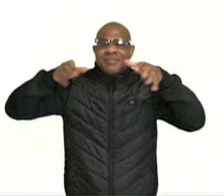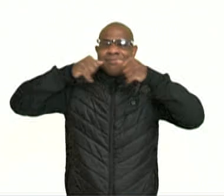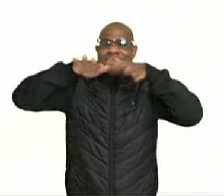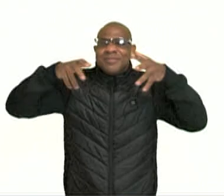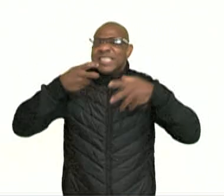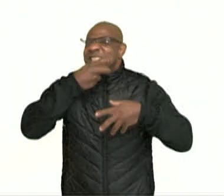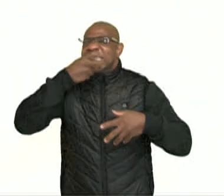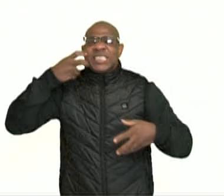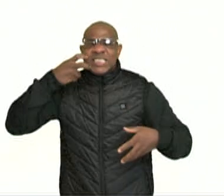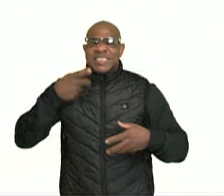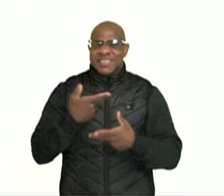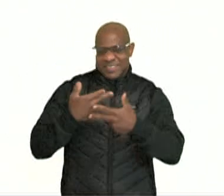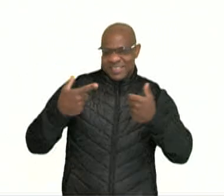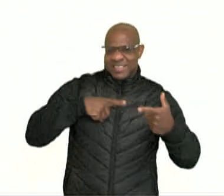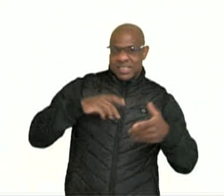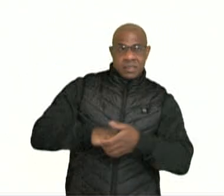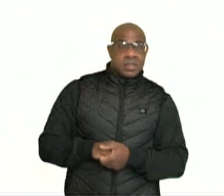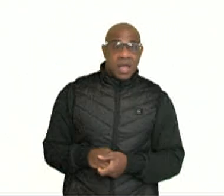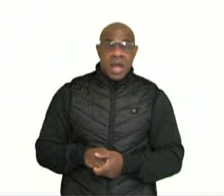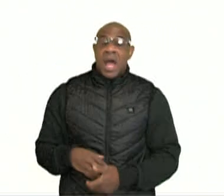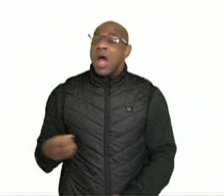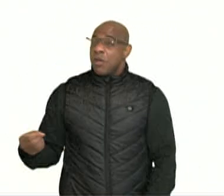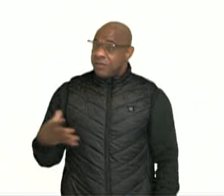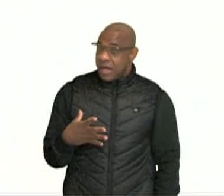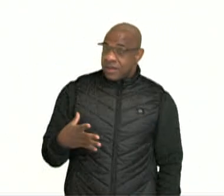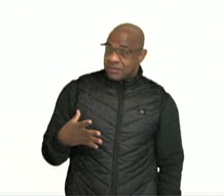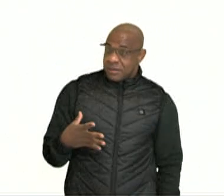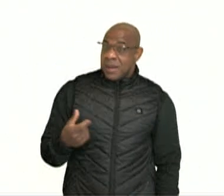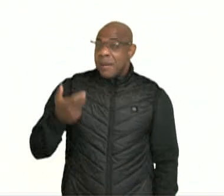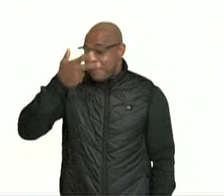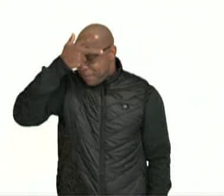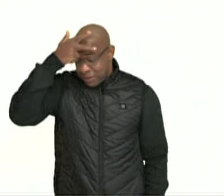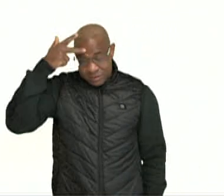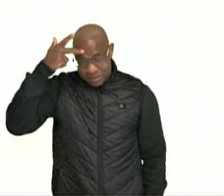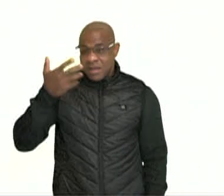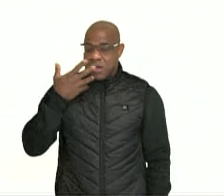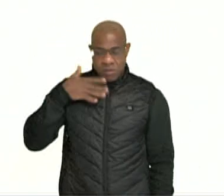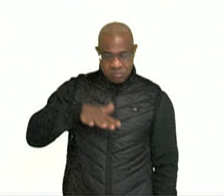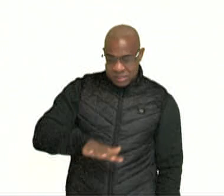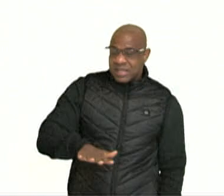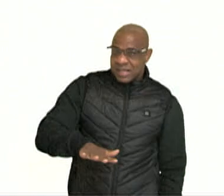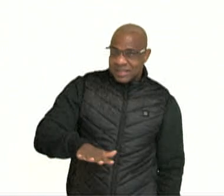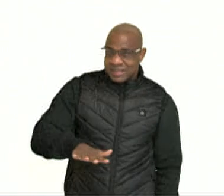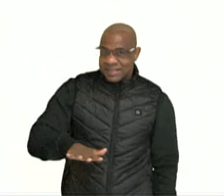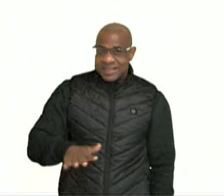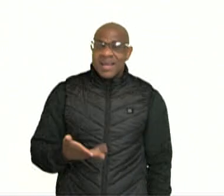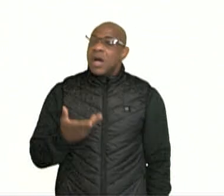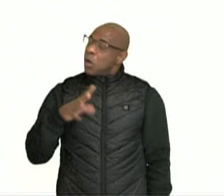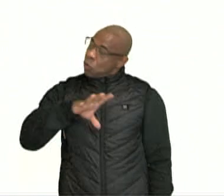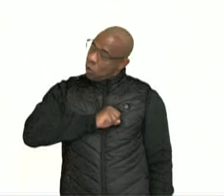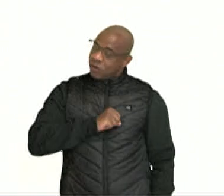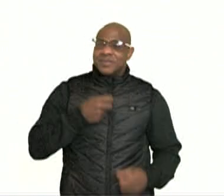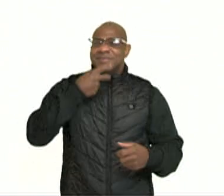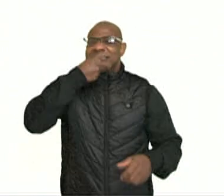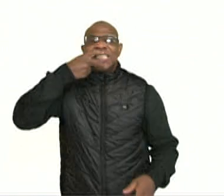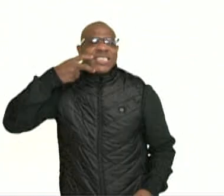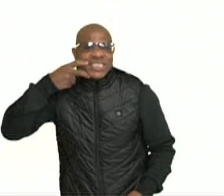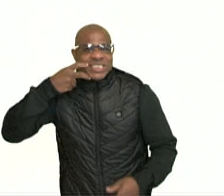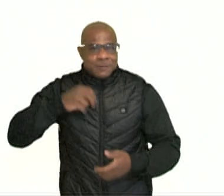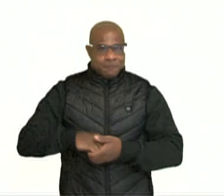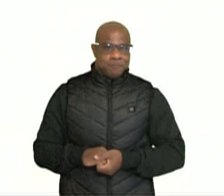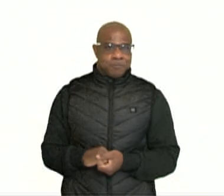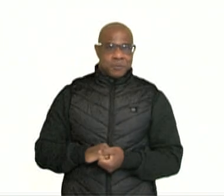tanta novidade para atrair as crianças, ferros na boca não são mais motivos de piada como eram há pouco